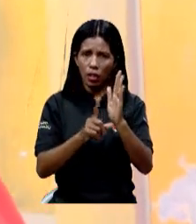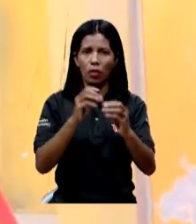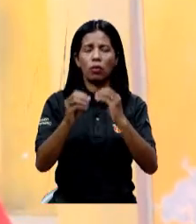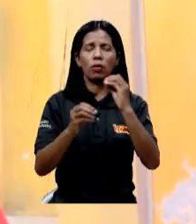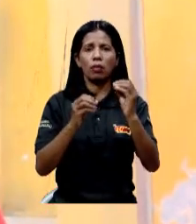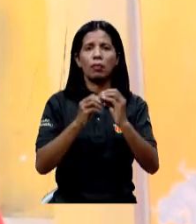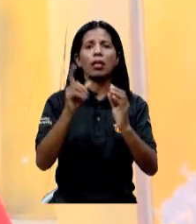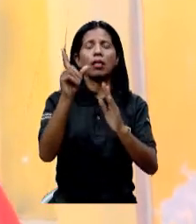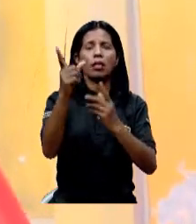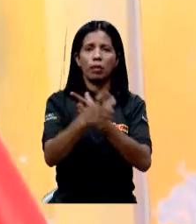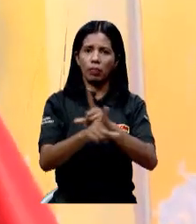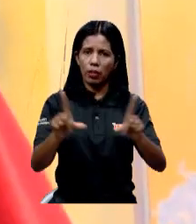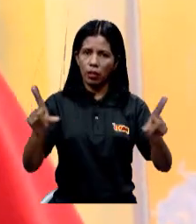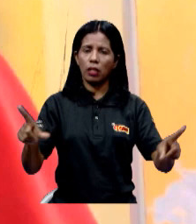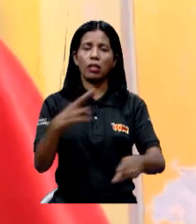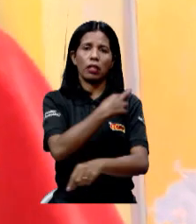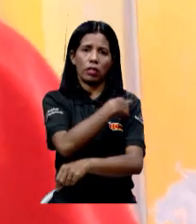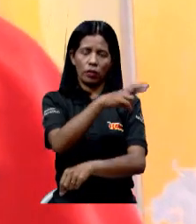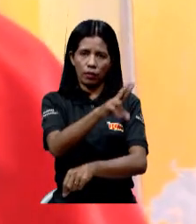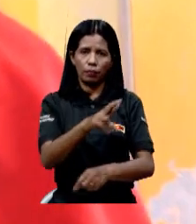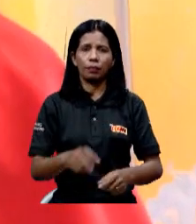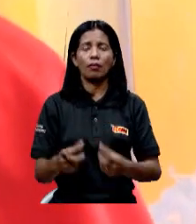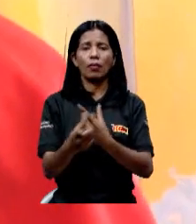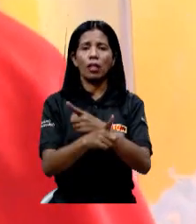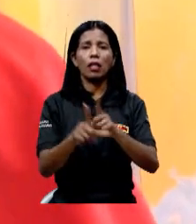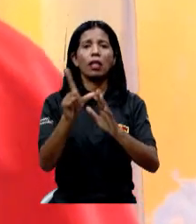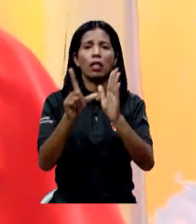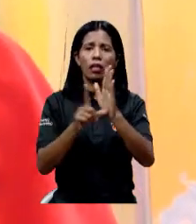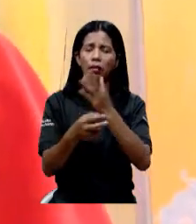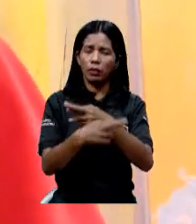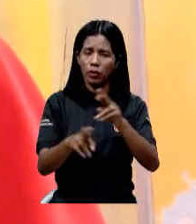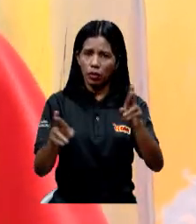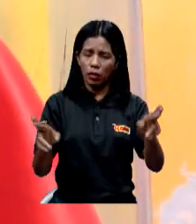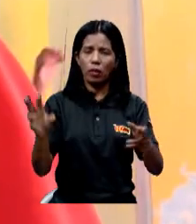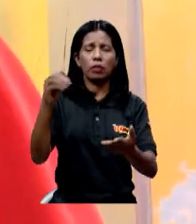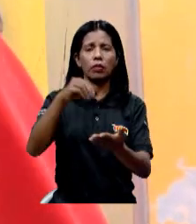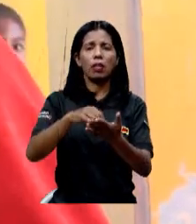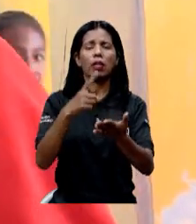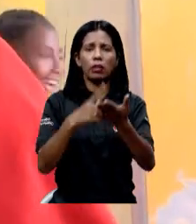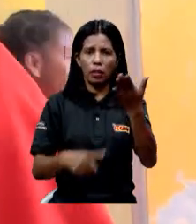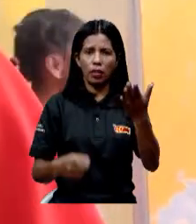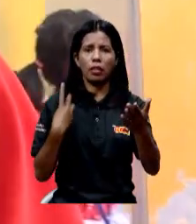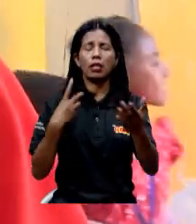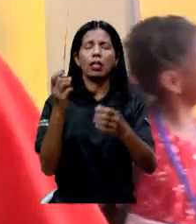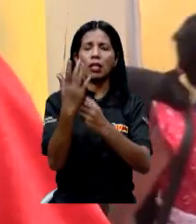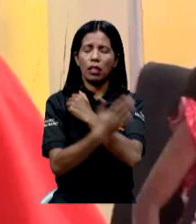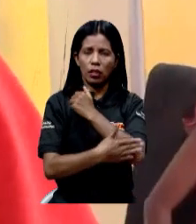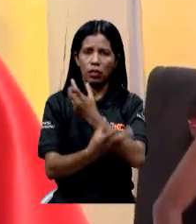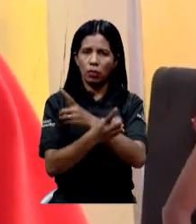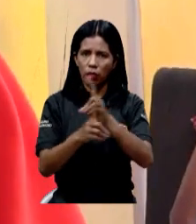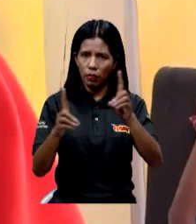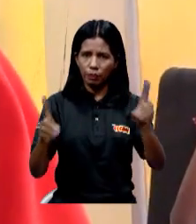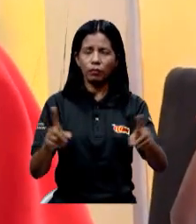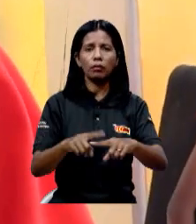liberdade religiosa e a lei religiosa na tal saída a tu hatur tem que ita na nação democrática na zona livre